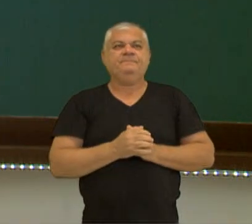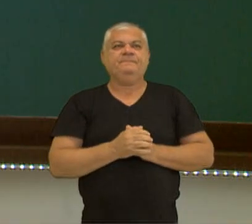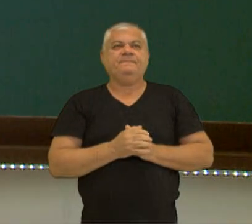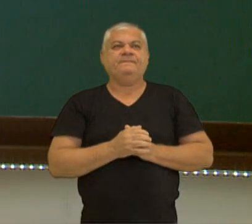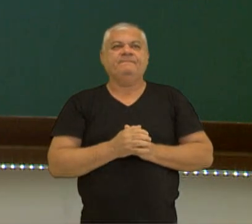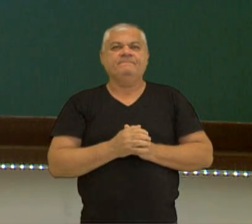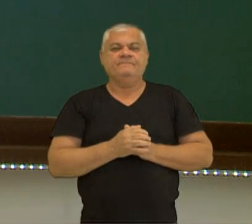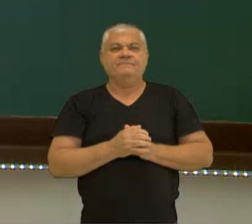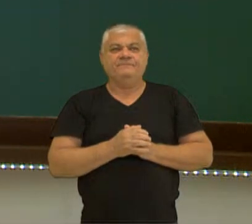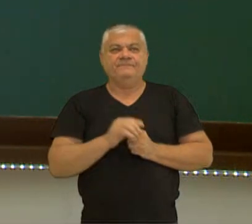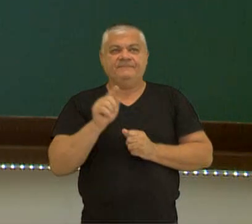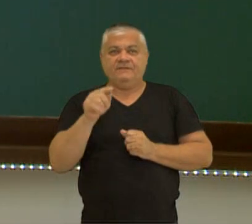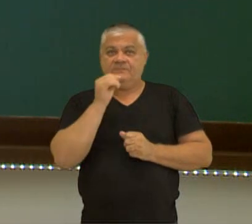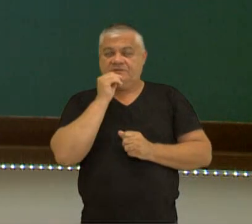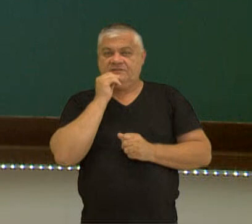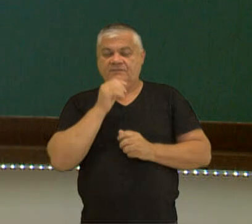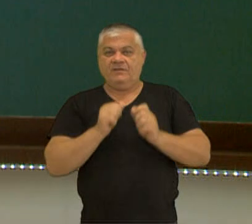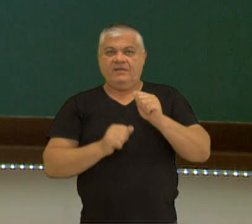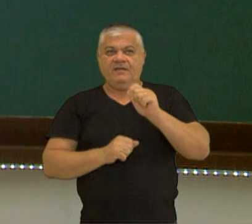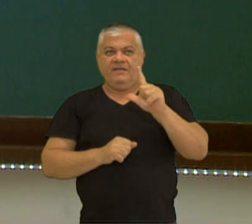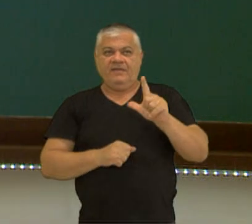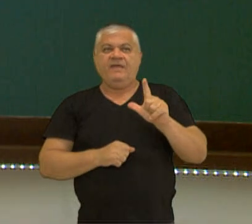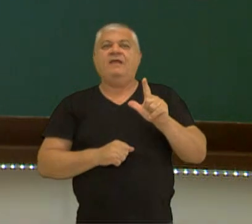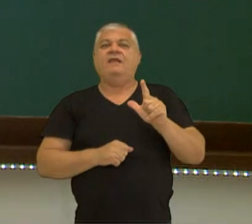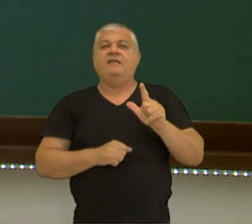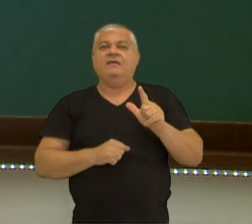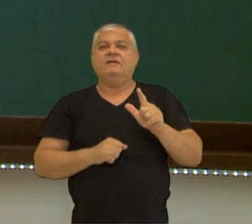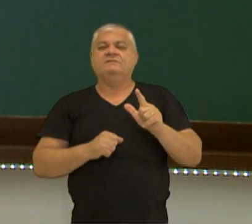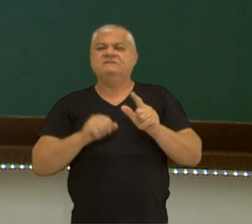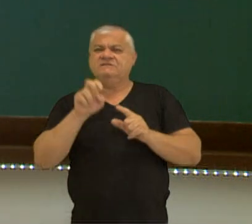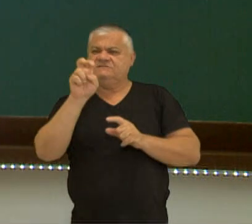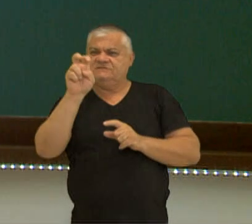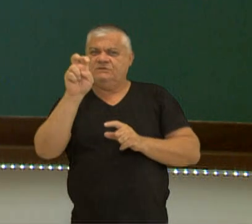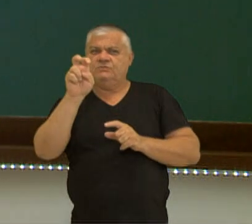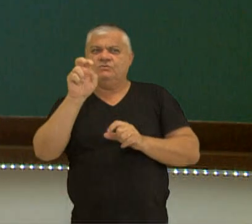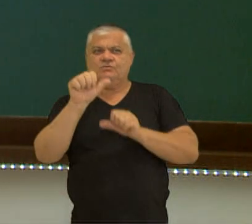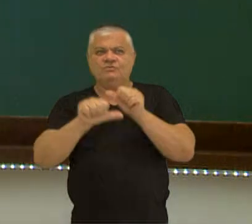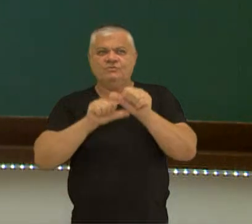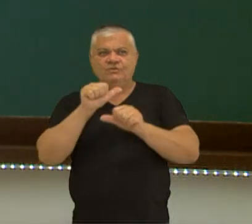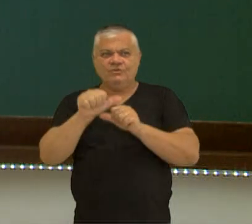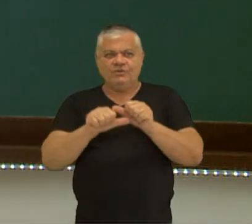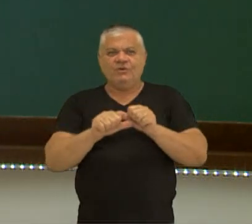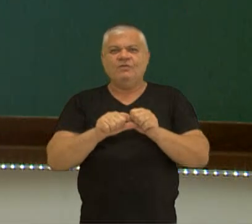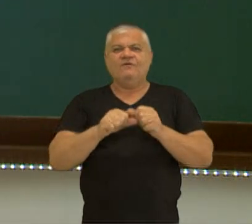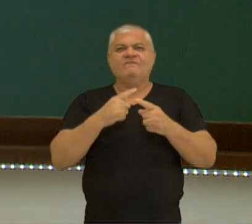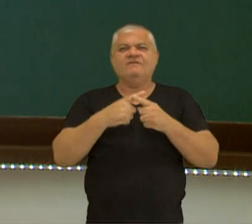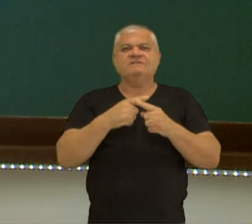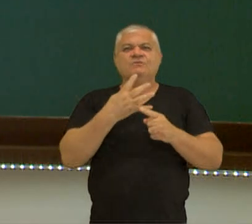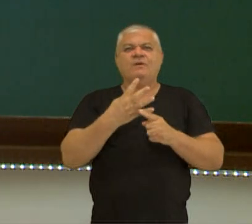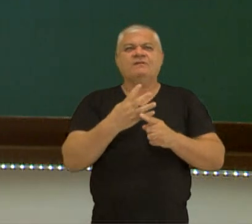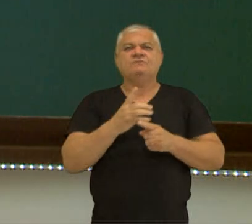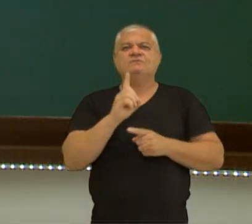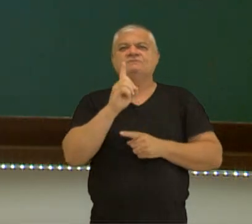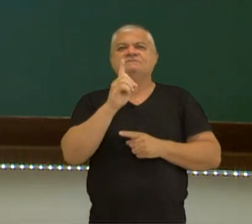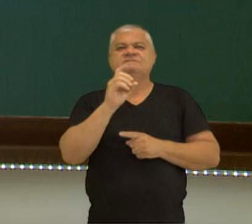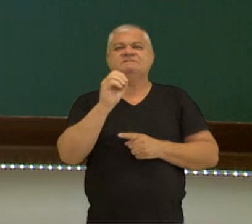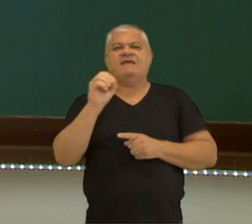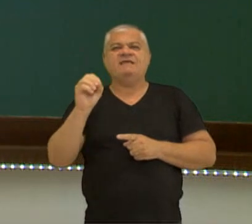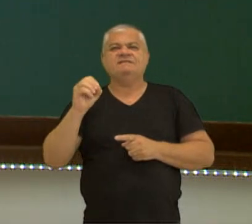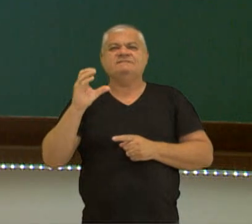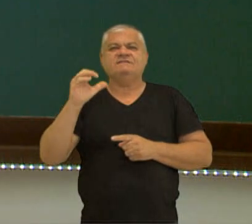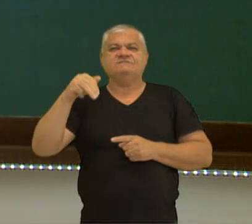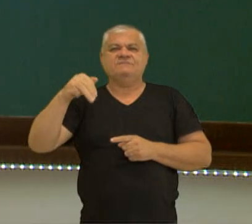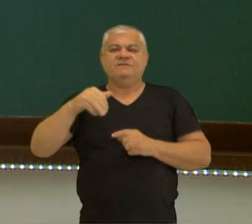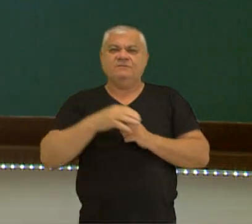equilátero. Nesse caso aqui, eu vou substituir o raio que vale 5, 5 ao quadrado 25 vezes 4, 100 pi centímetros ao